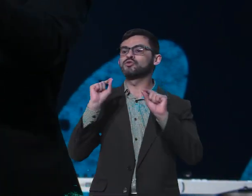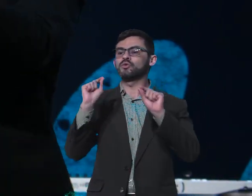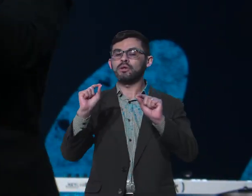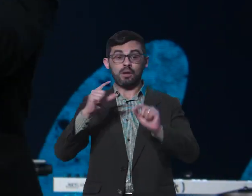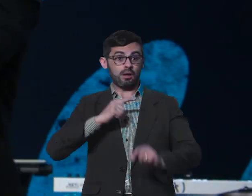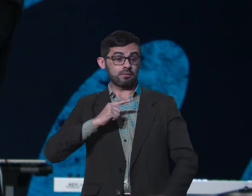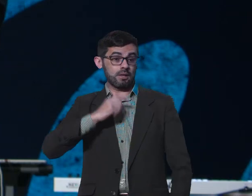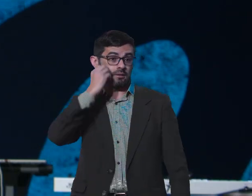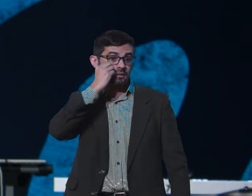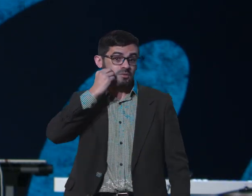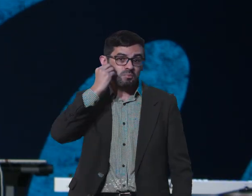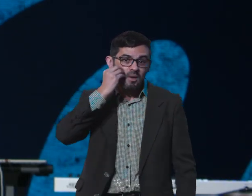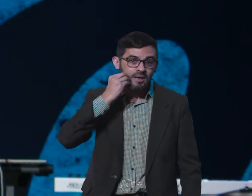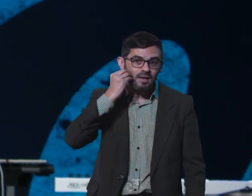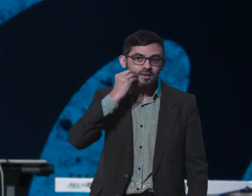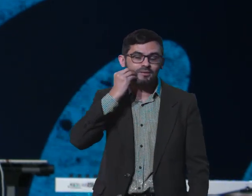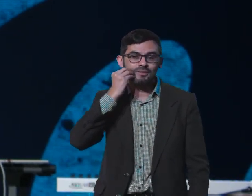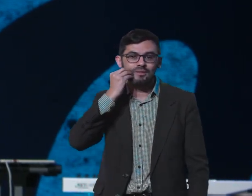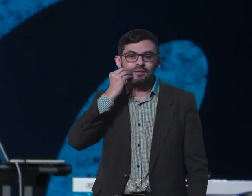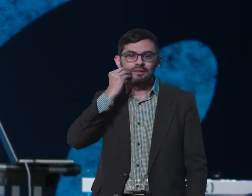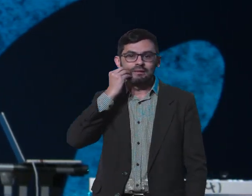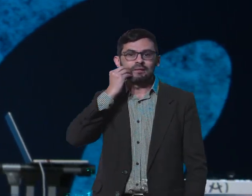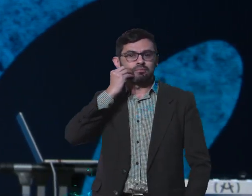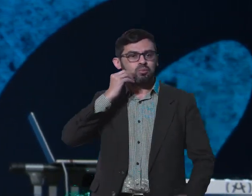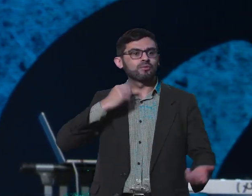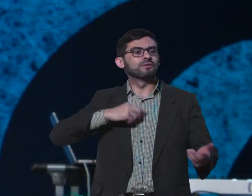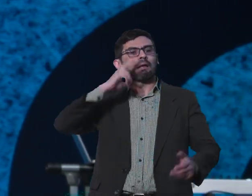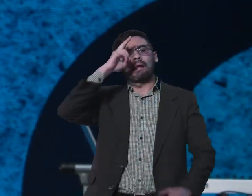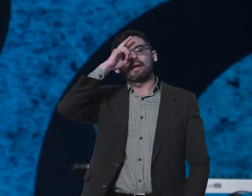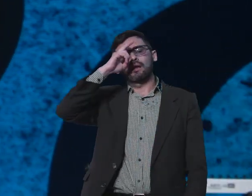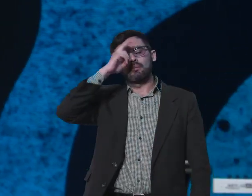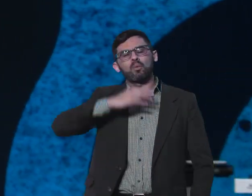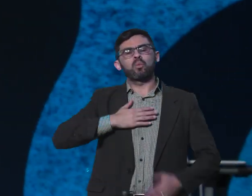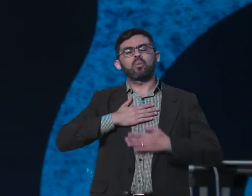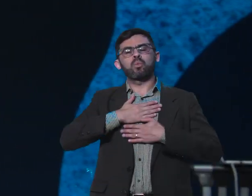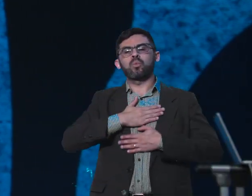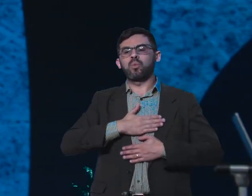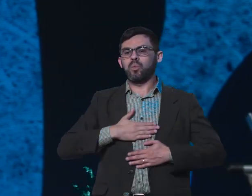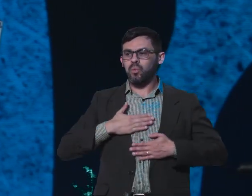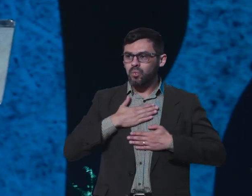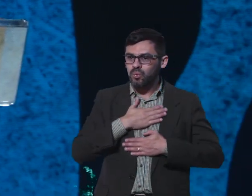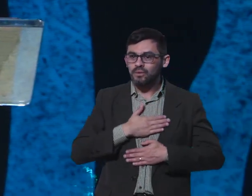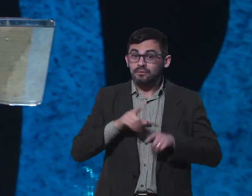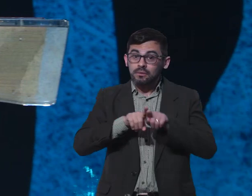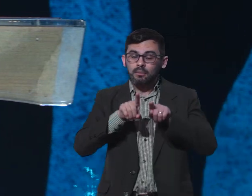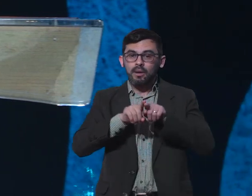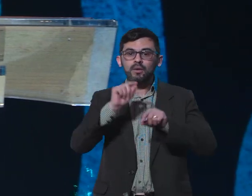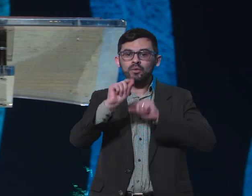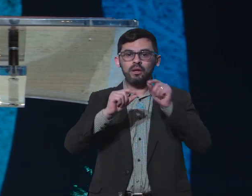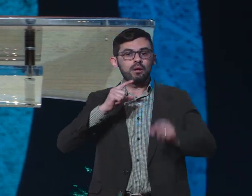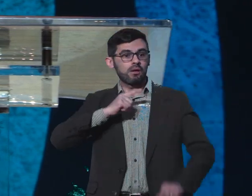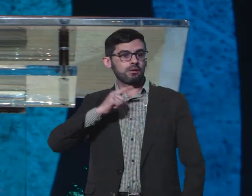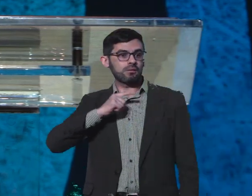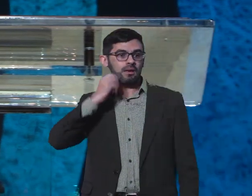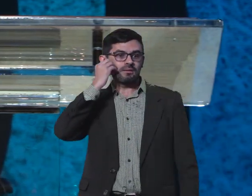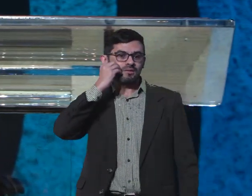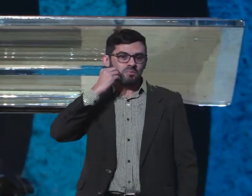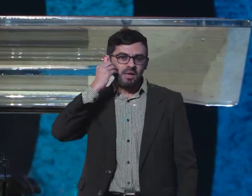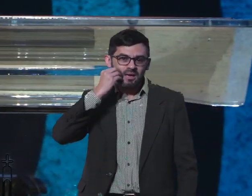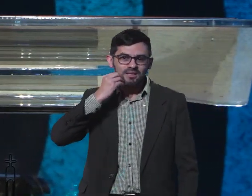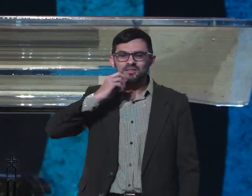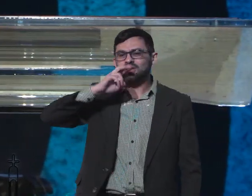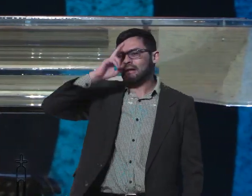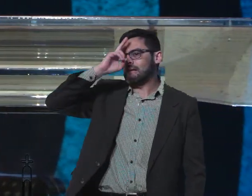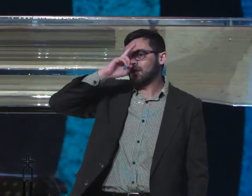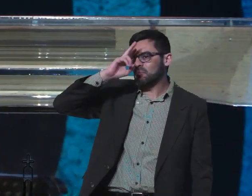ter experiências memoráveis. Você pode se propor a criar